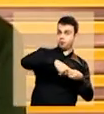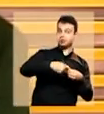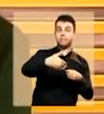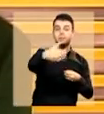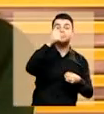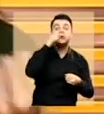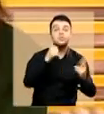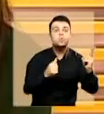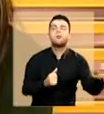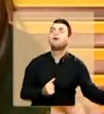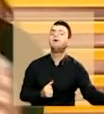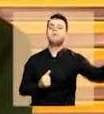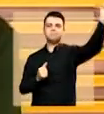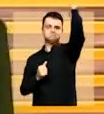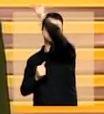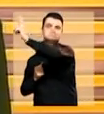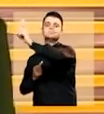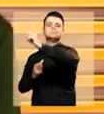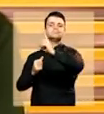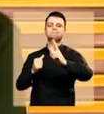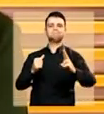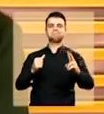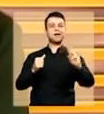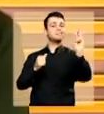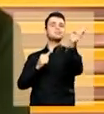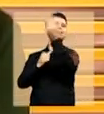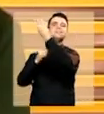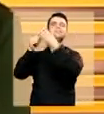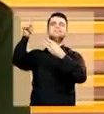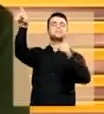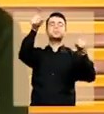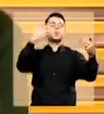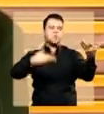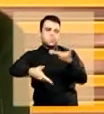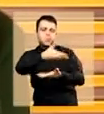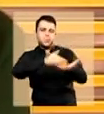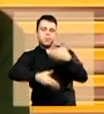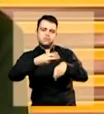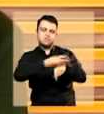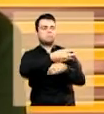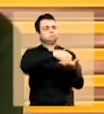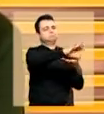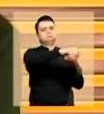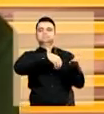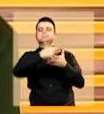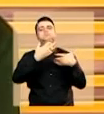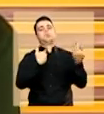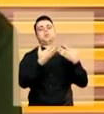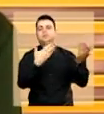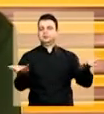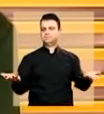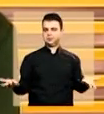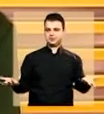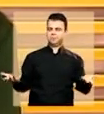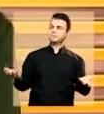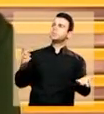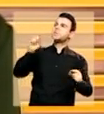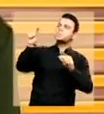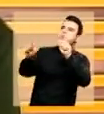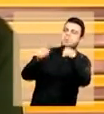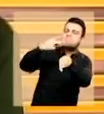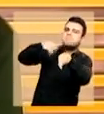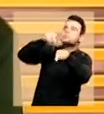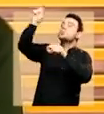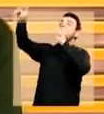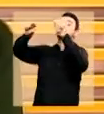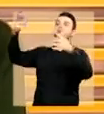muito tempo, enquanto ela estava lá, agora que ela voltou. Porque é uma diferença muito grande você saber o que te espera, você escutar de quem acabou